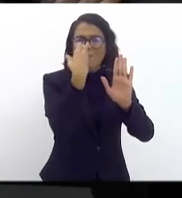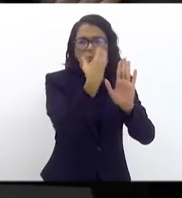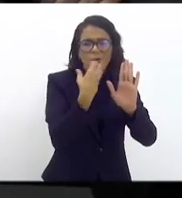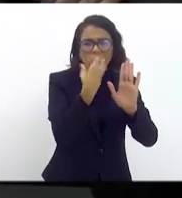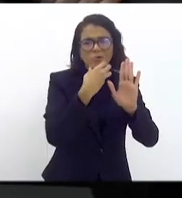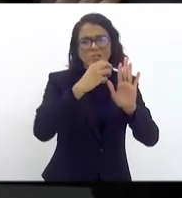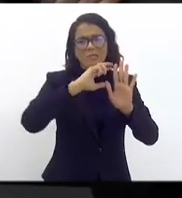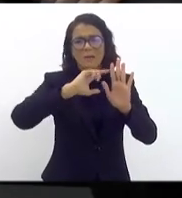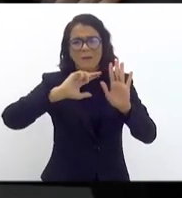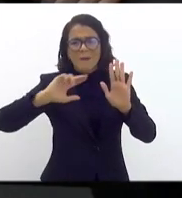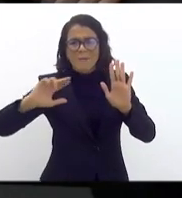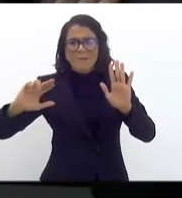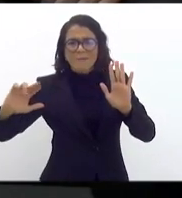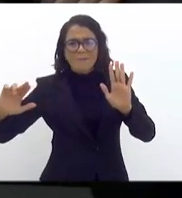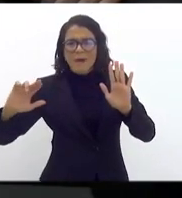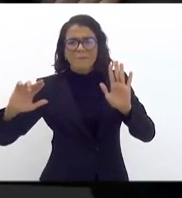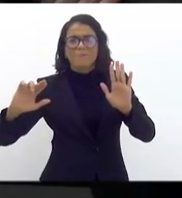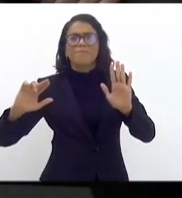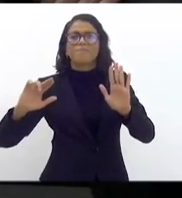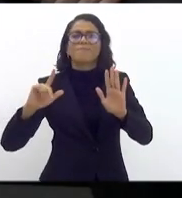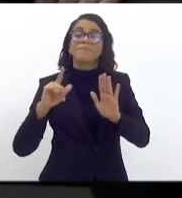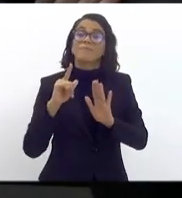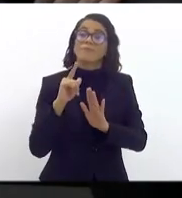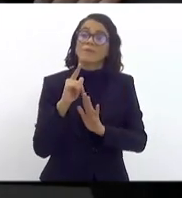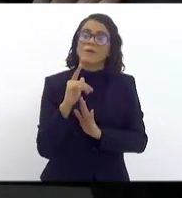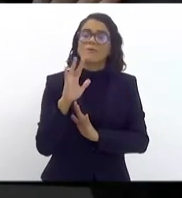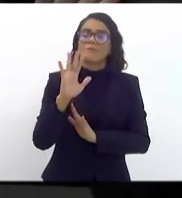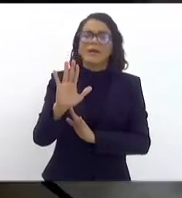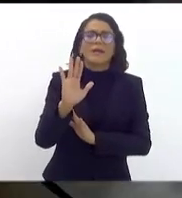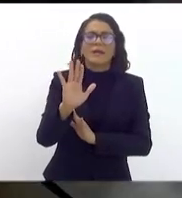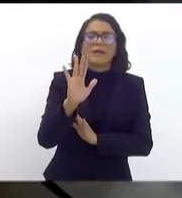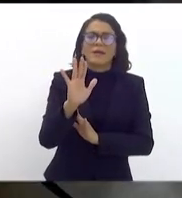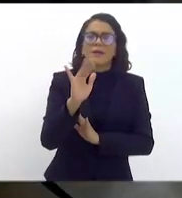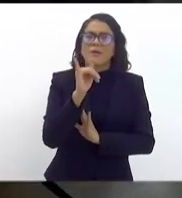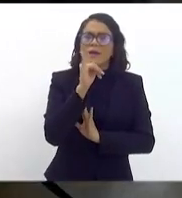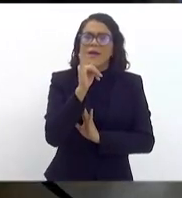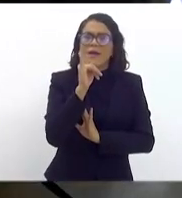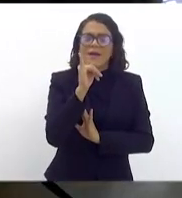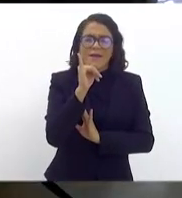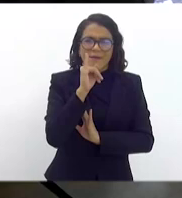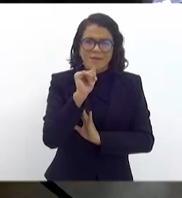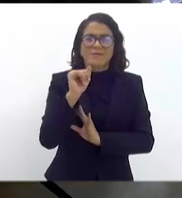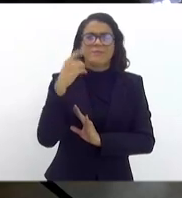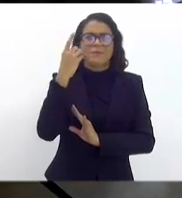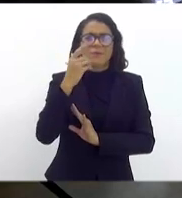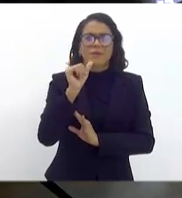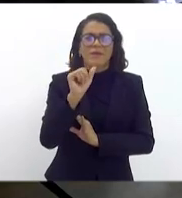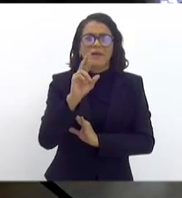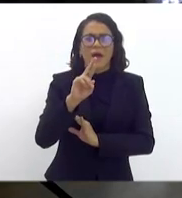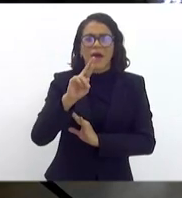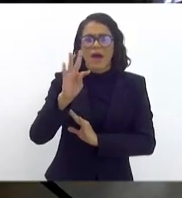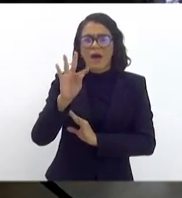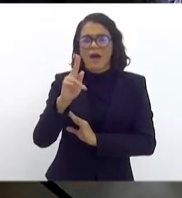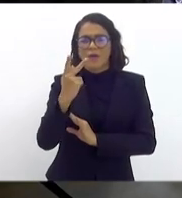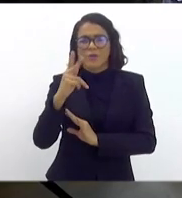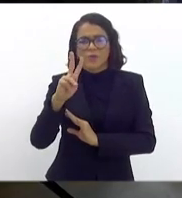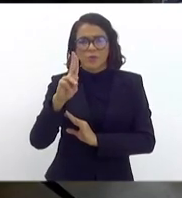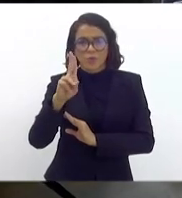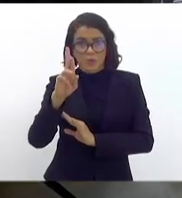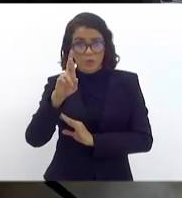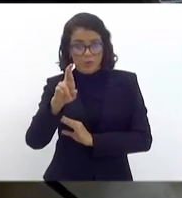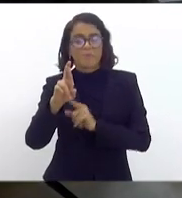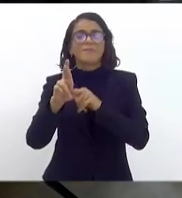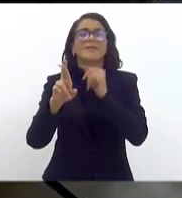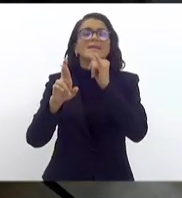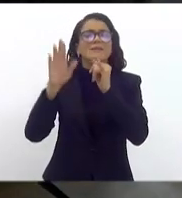arrecadar e distribuir as obras identificadas. Vamos lá. O exemplo do deputado Arthur Monteiro quer dizer o seguinte.